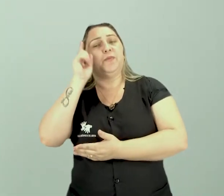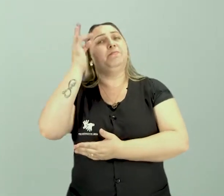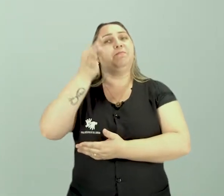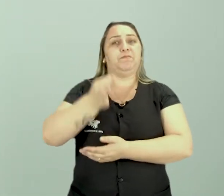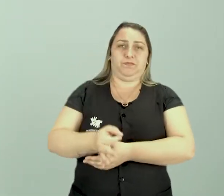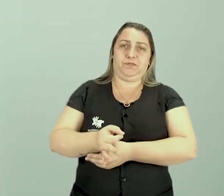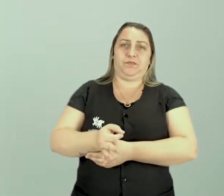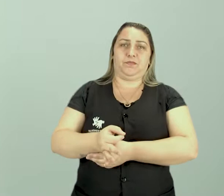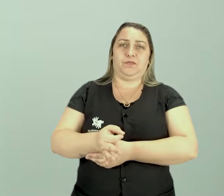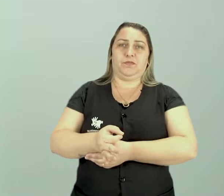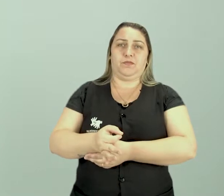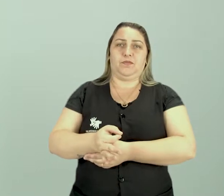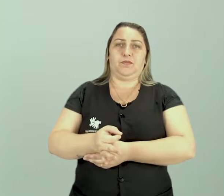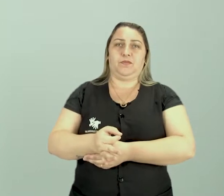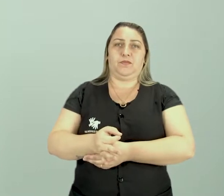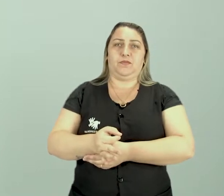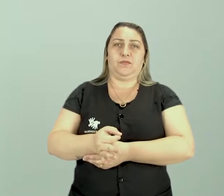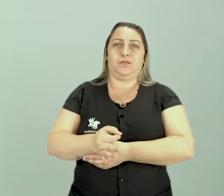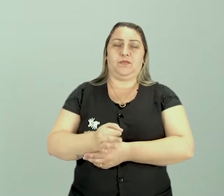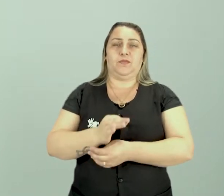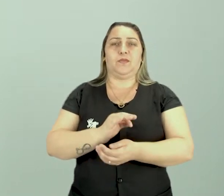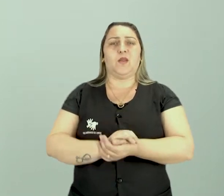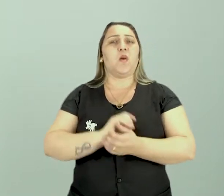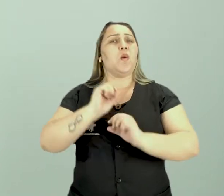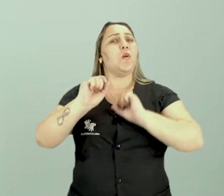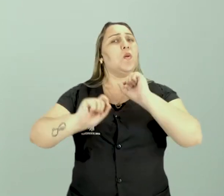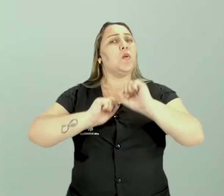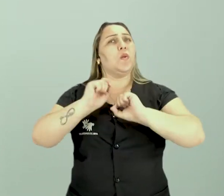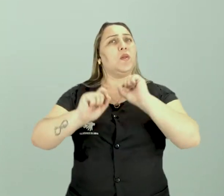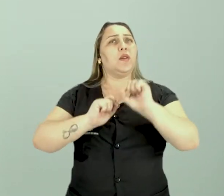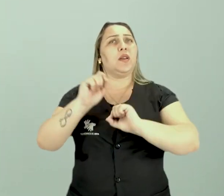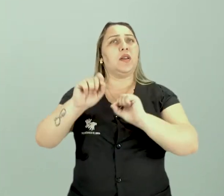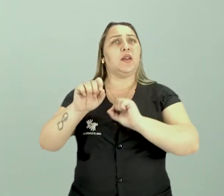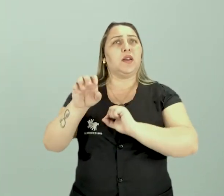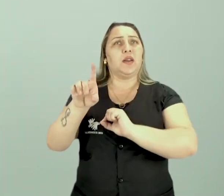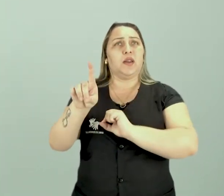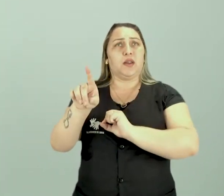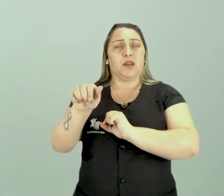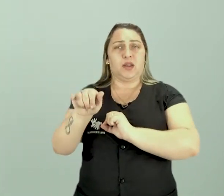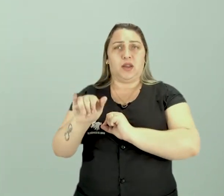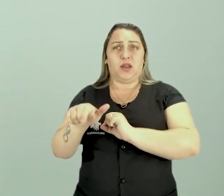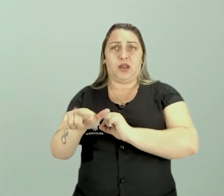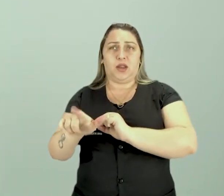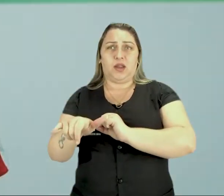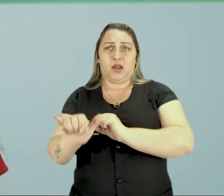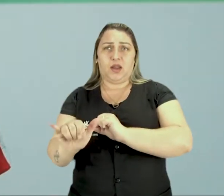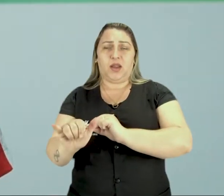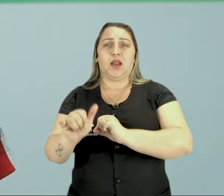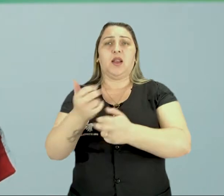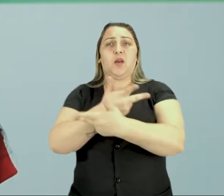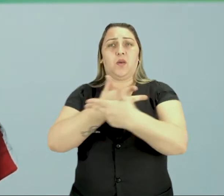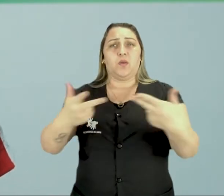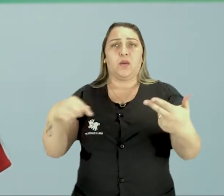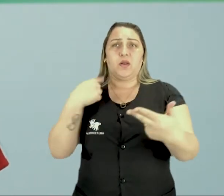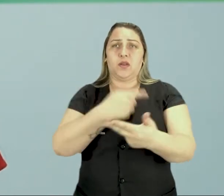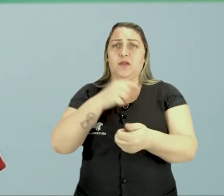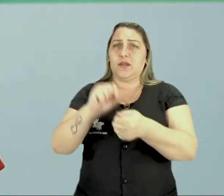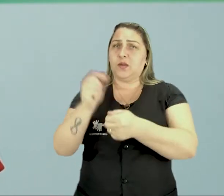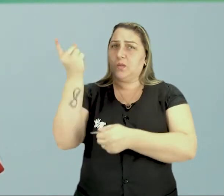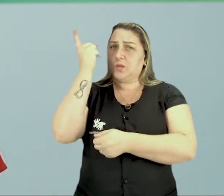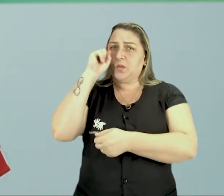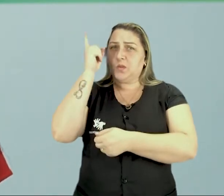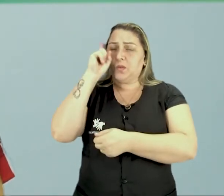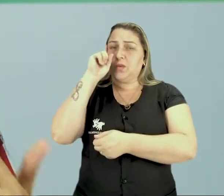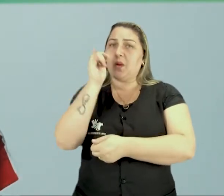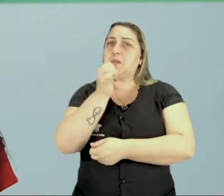acertaram. Então, essas são daily routines. O que são daily routines? São ações, são coisas que nós fazemos todos os